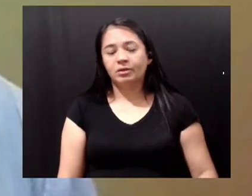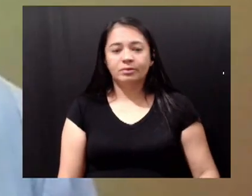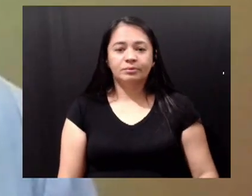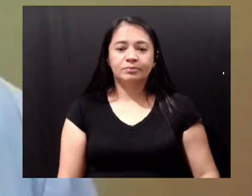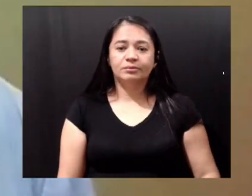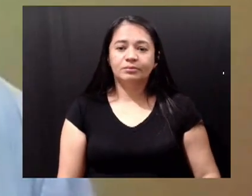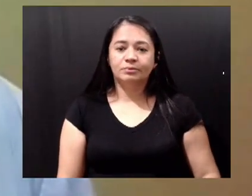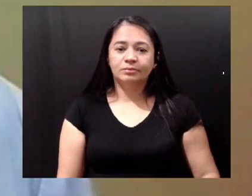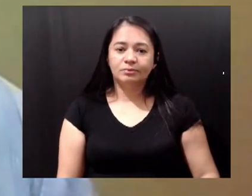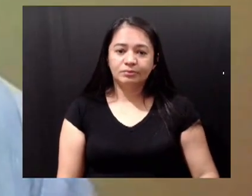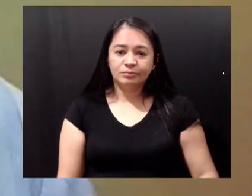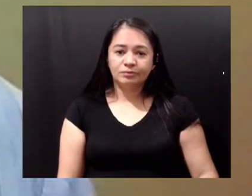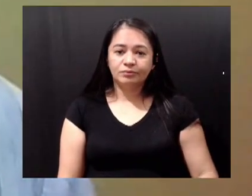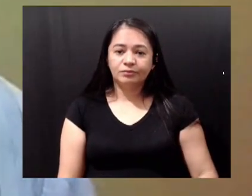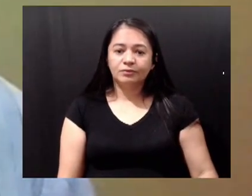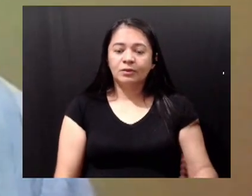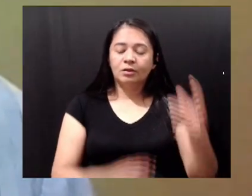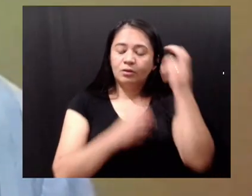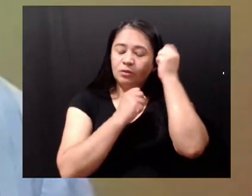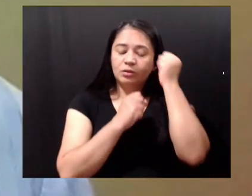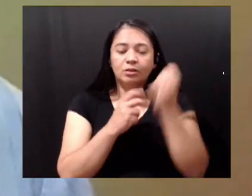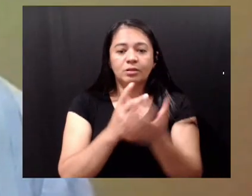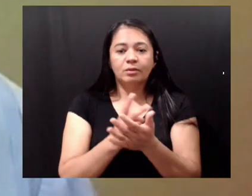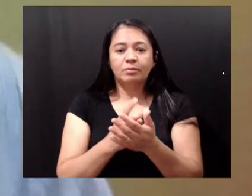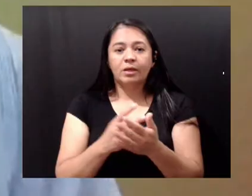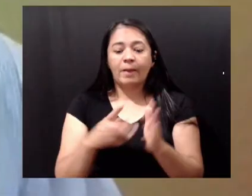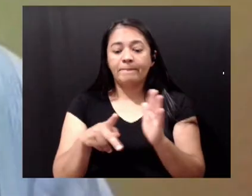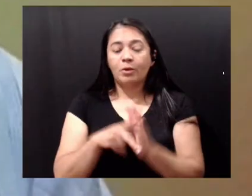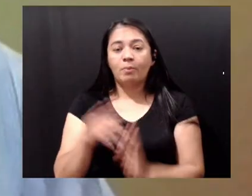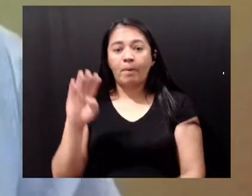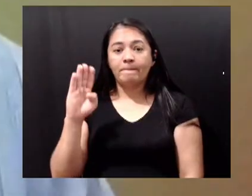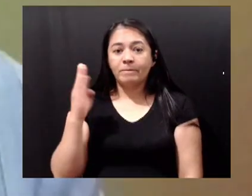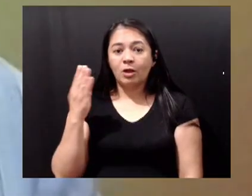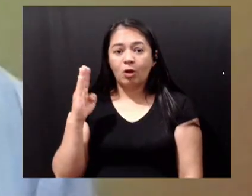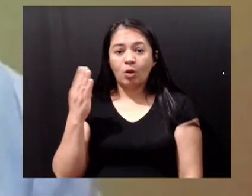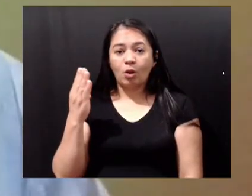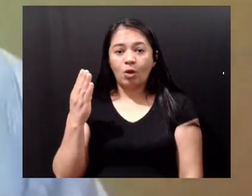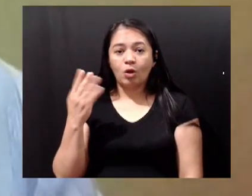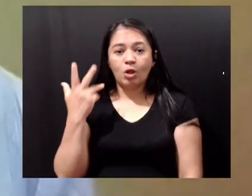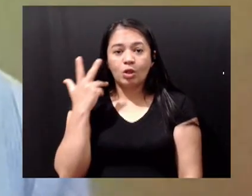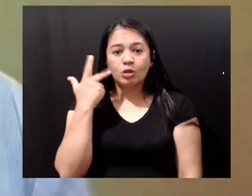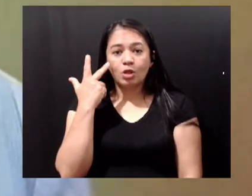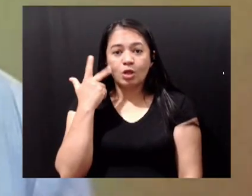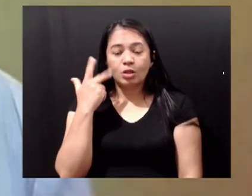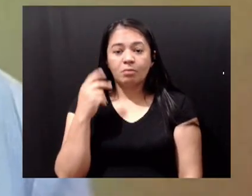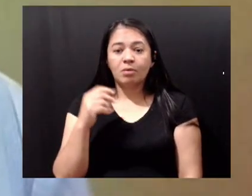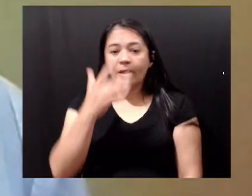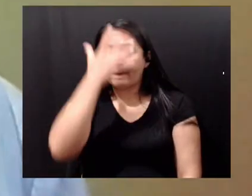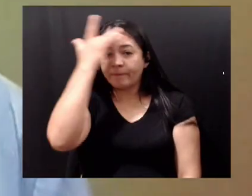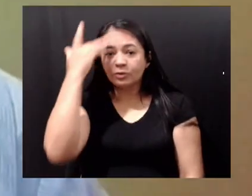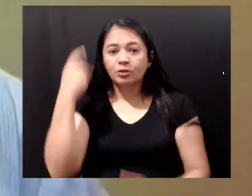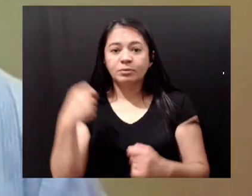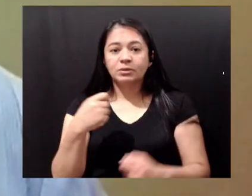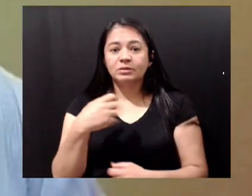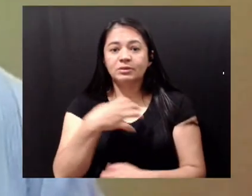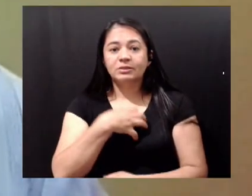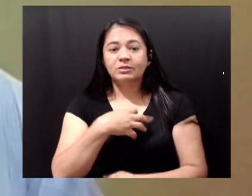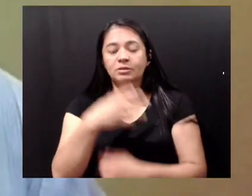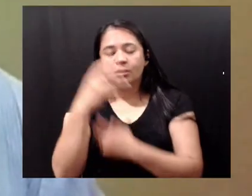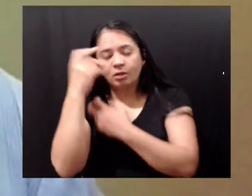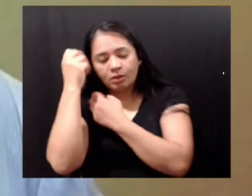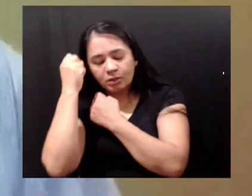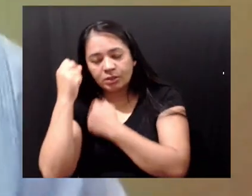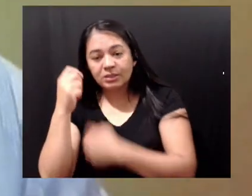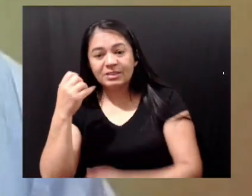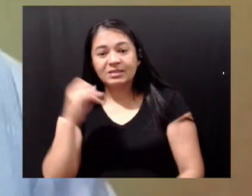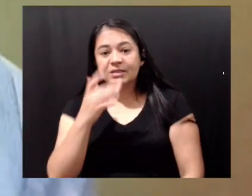o sono é biológico, ele é naturalmente, a pessoa deve sentir sono. Se ela não está sentindo